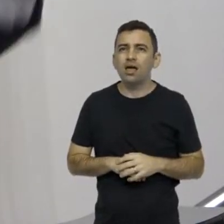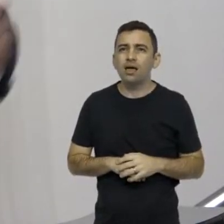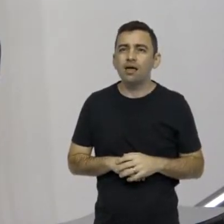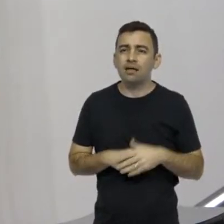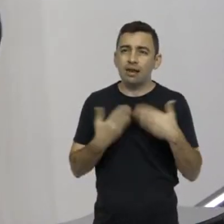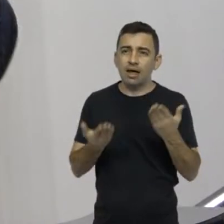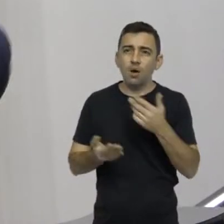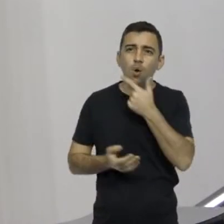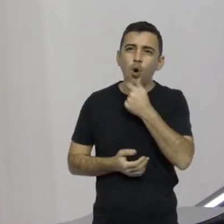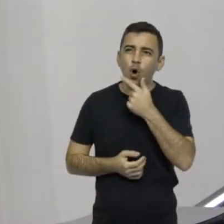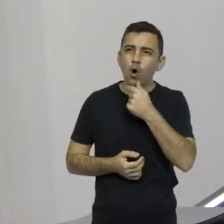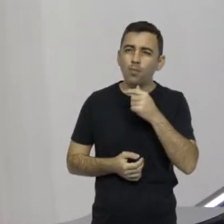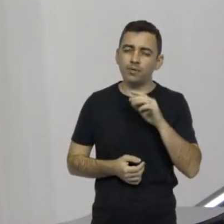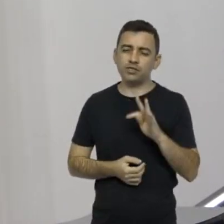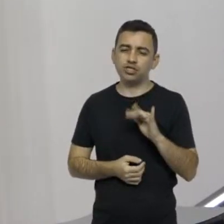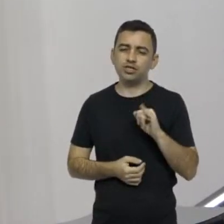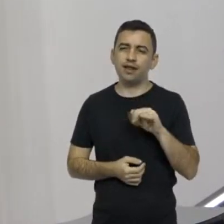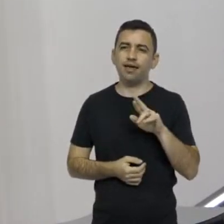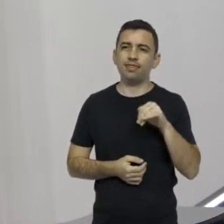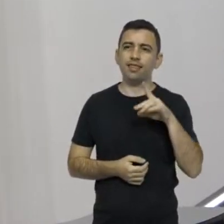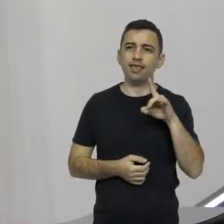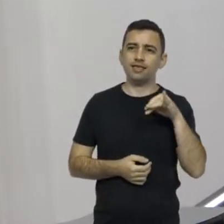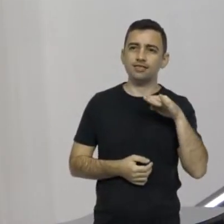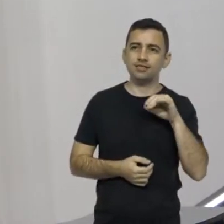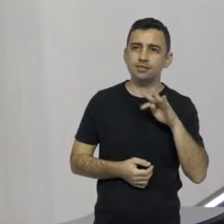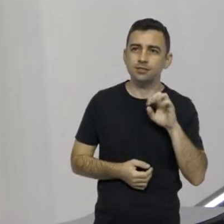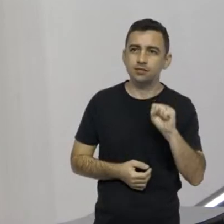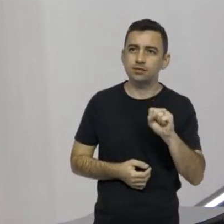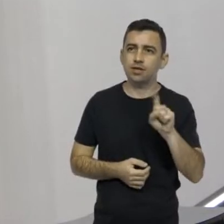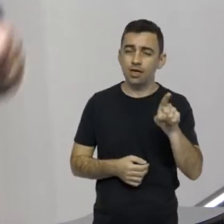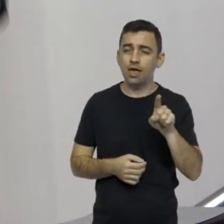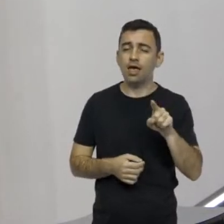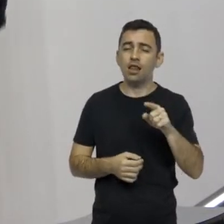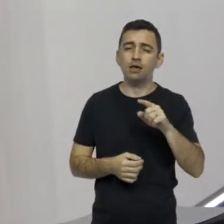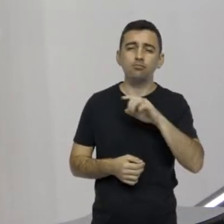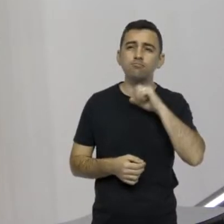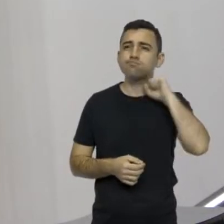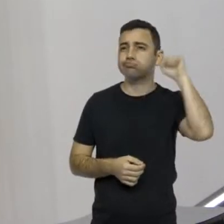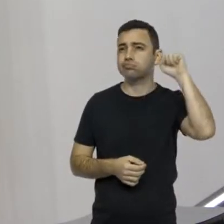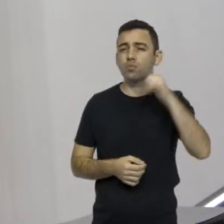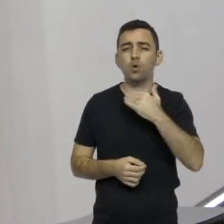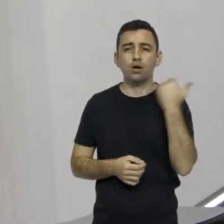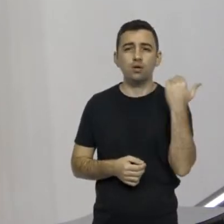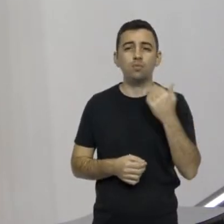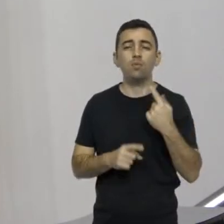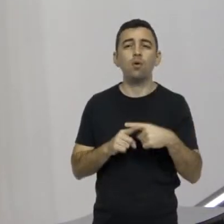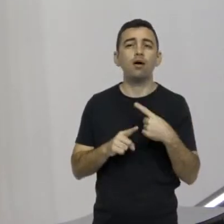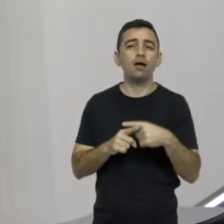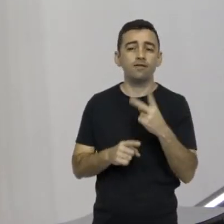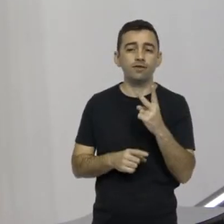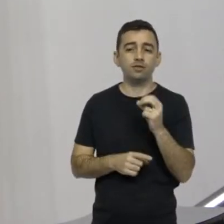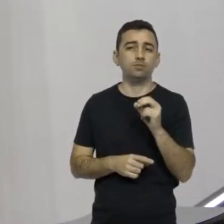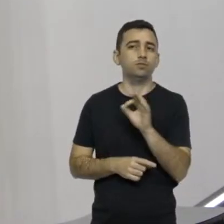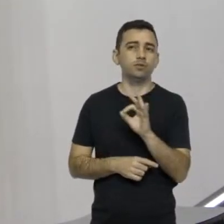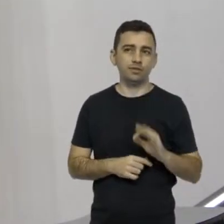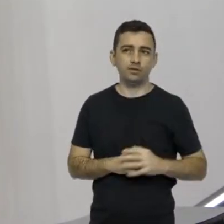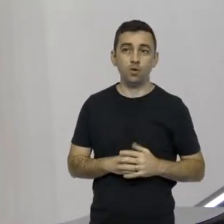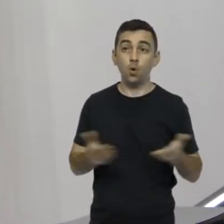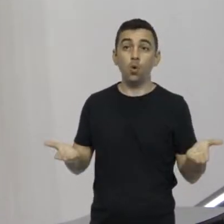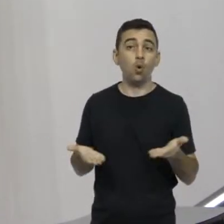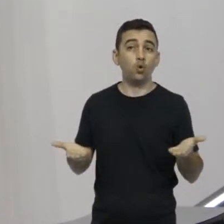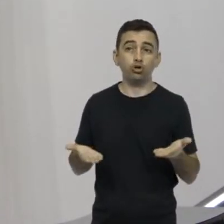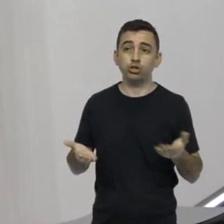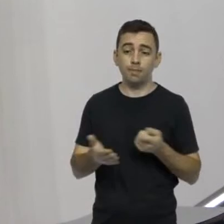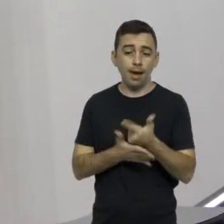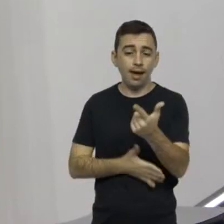foi enforcado, esquartejado por causa de 20%. Hoje paga-se quase 50% para